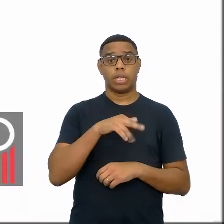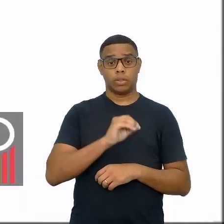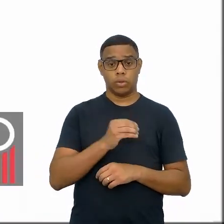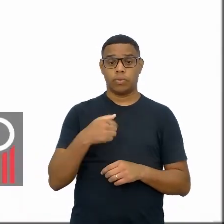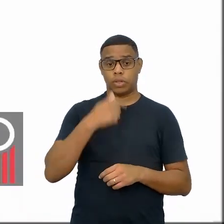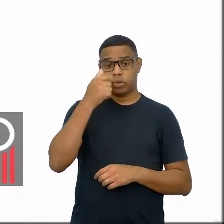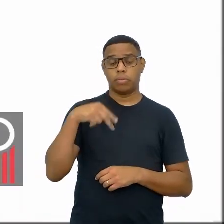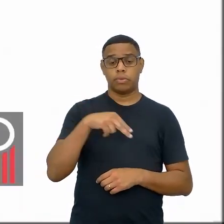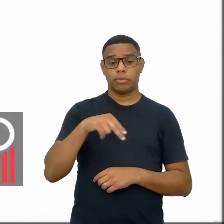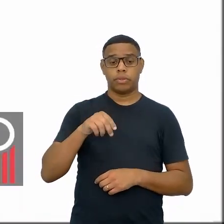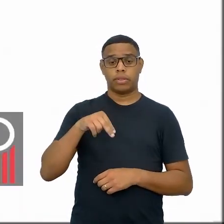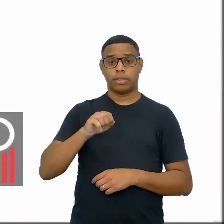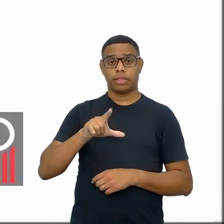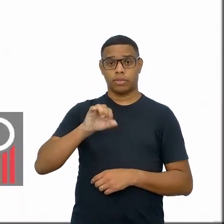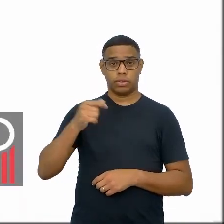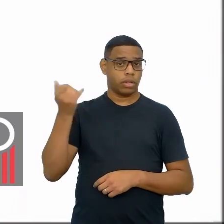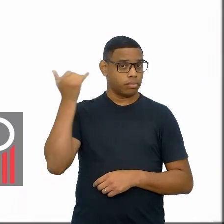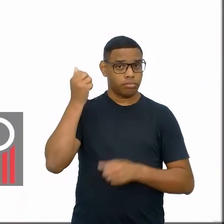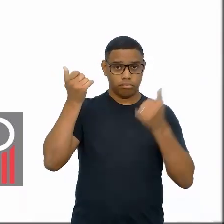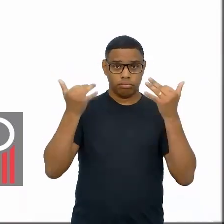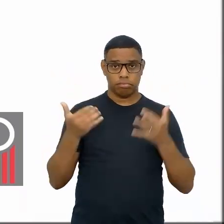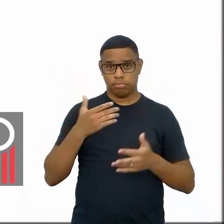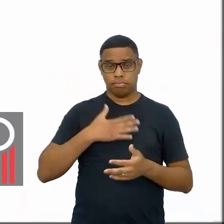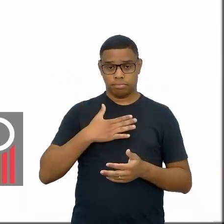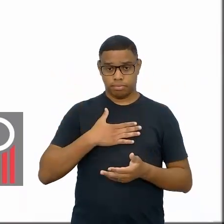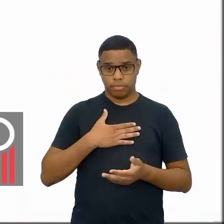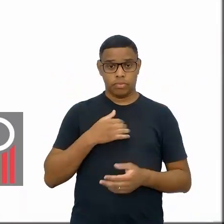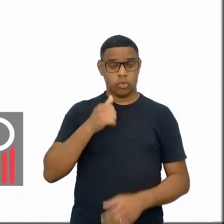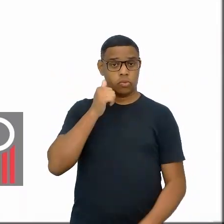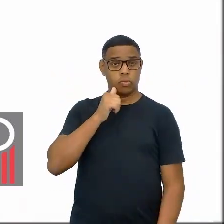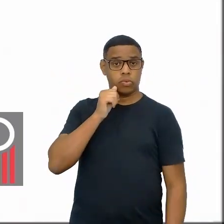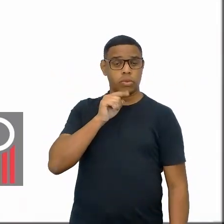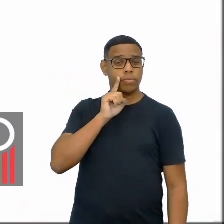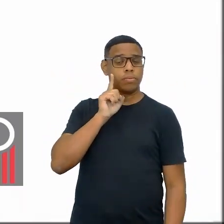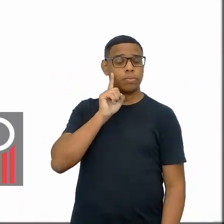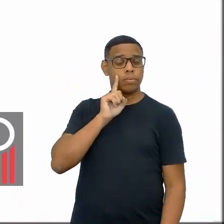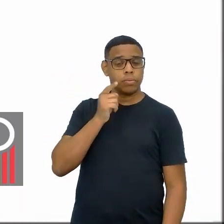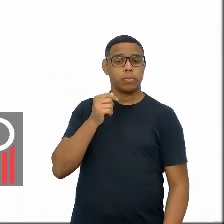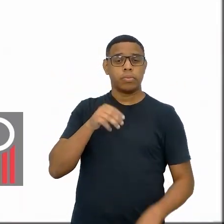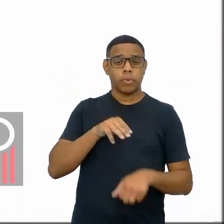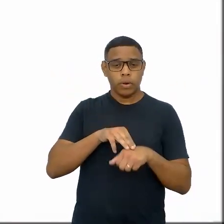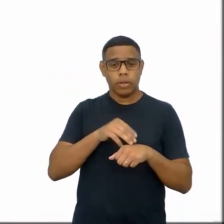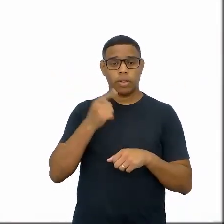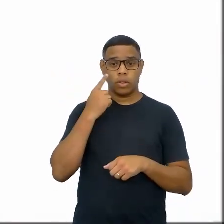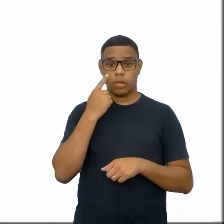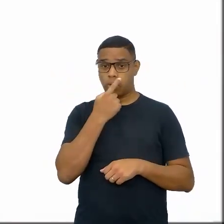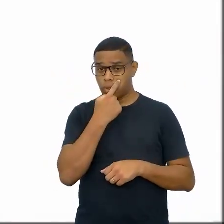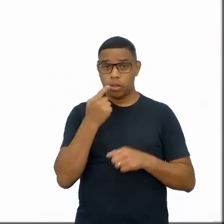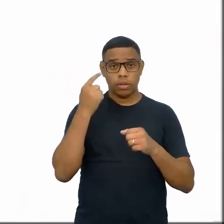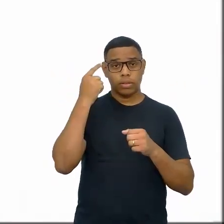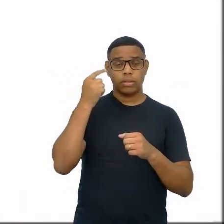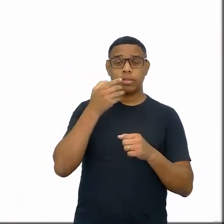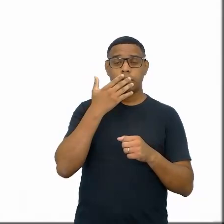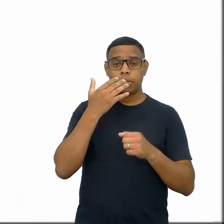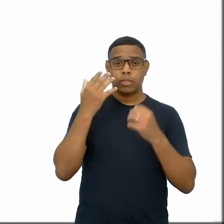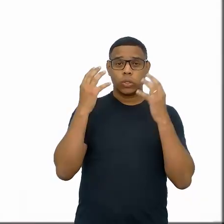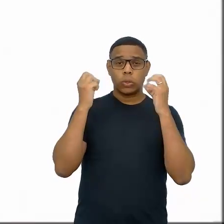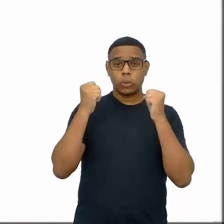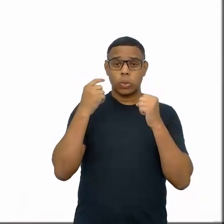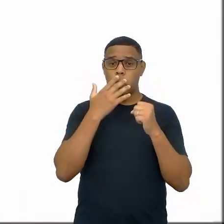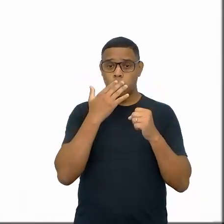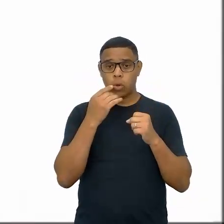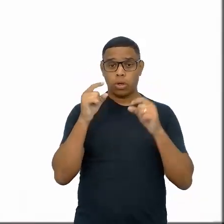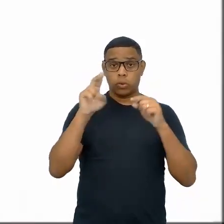professora Nilce, vou fazer uma breve descrição minha. Sou morena, tenho olhos e cabelos escuros, estou